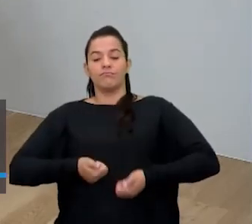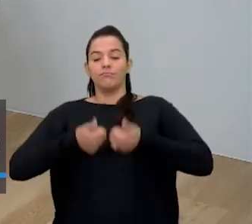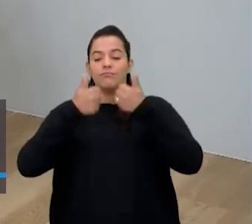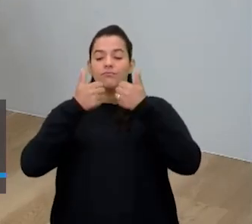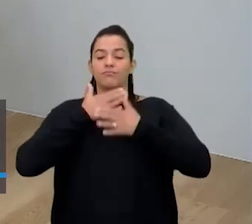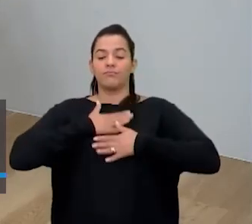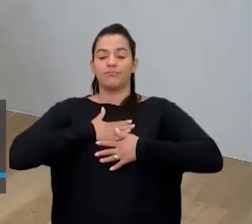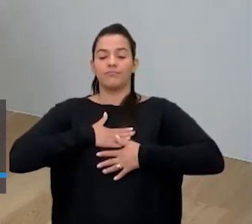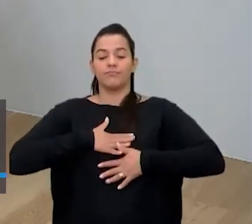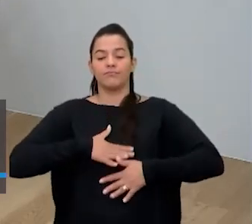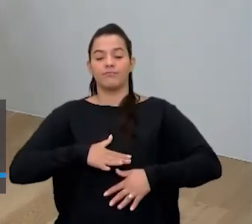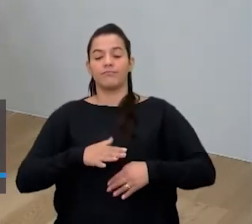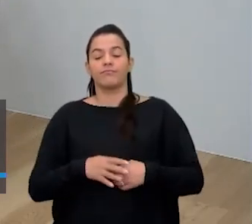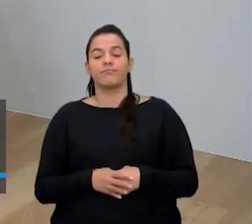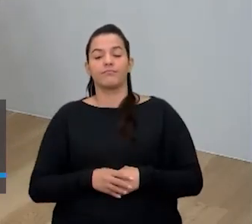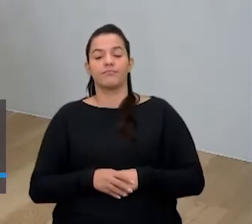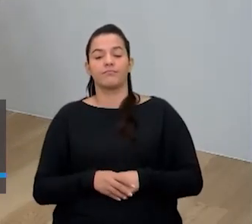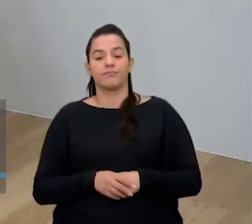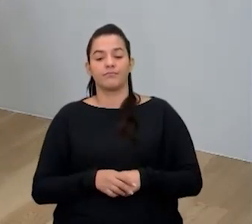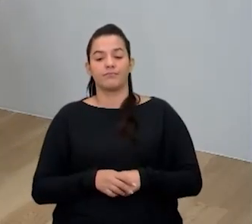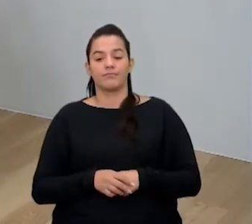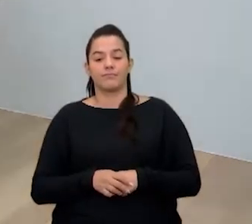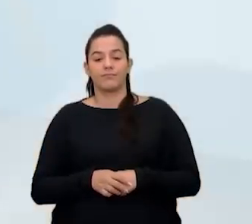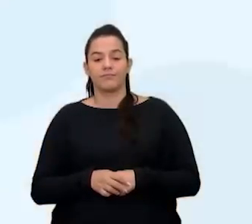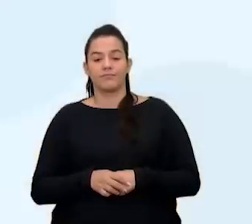sem dúvidas. Olha lá.